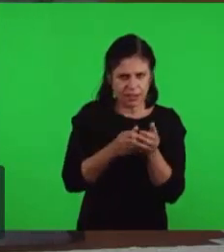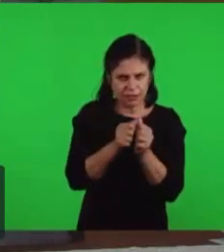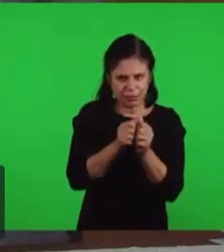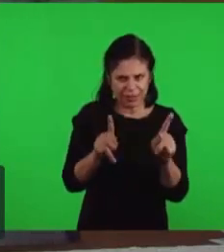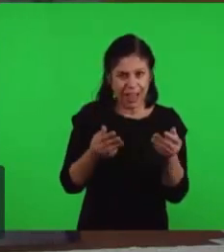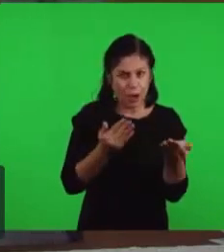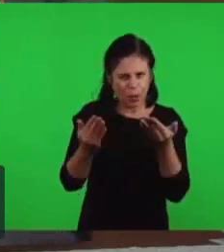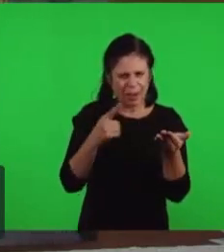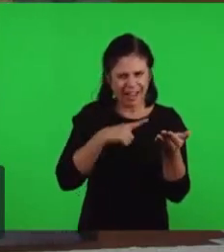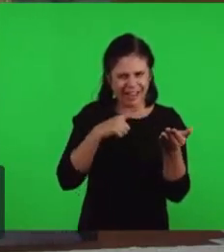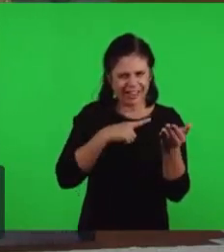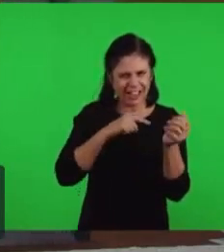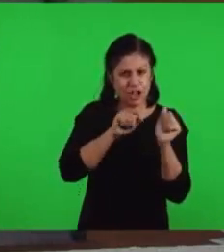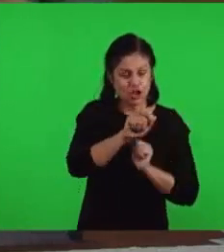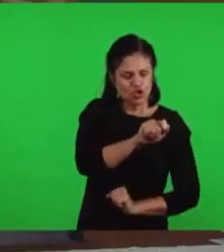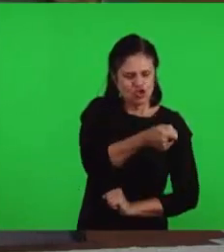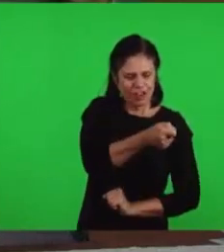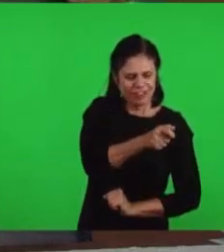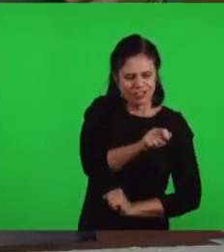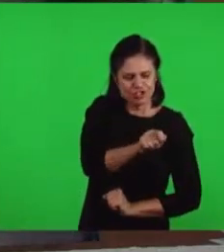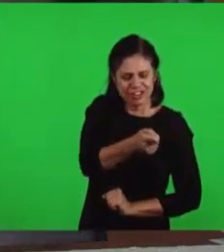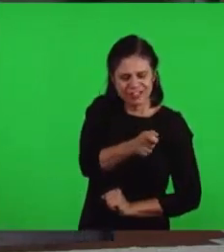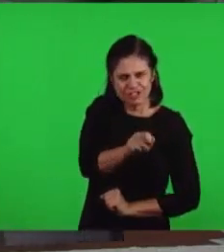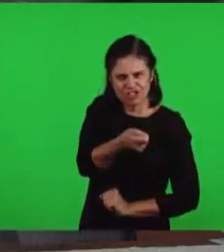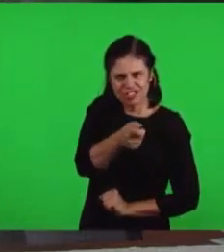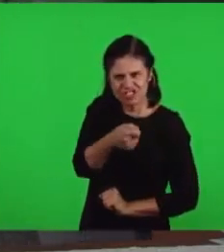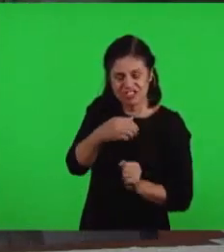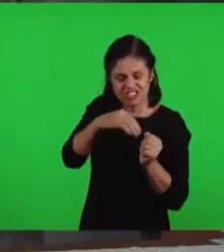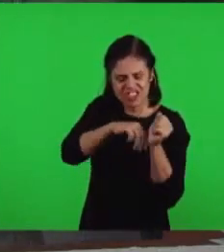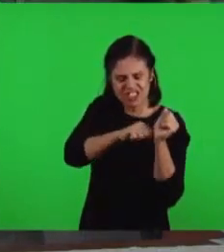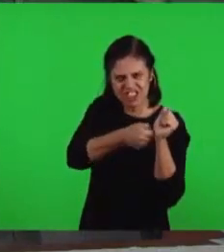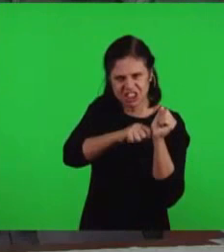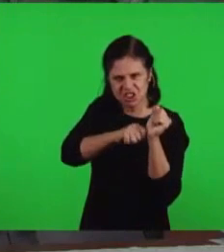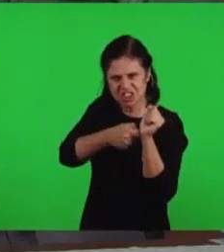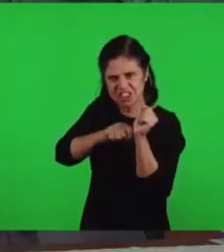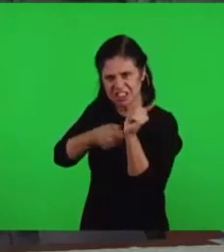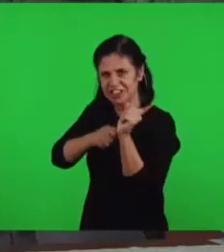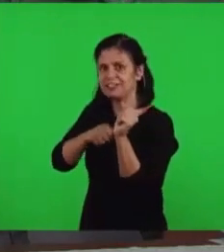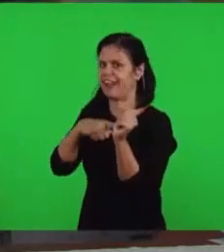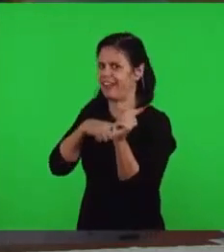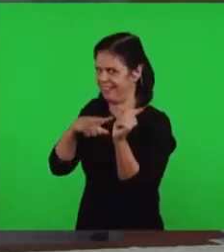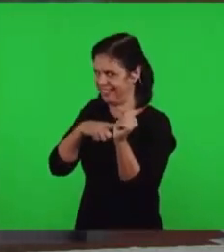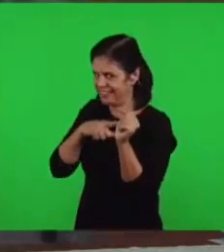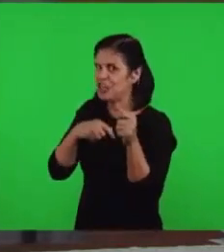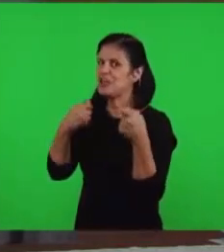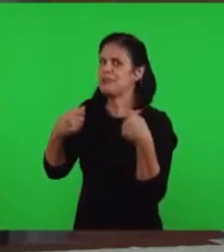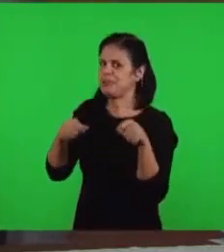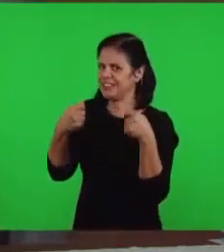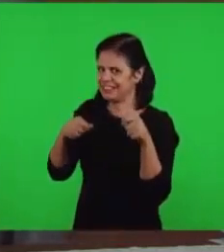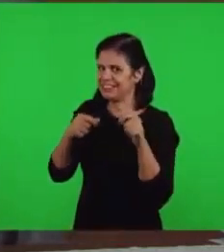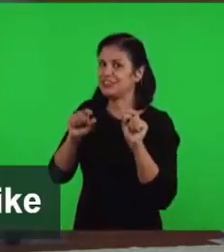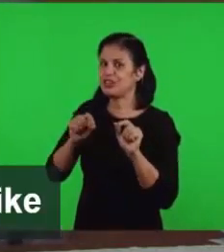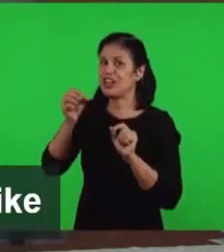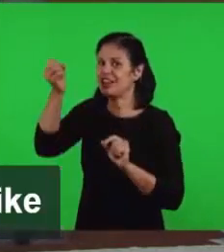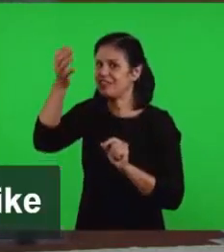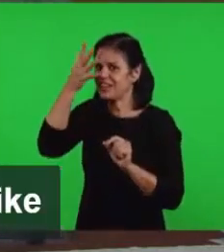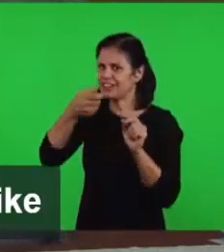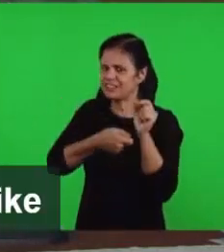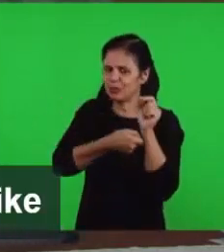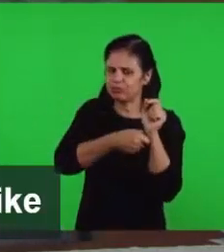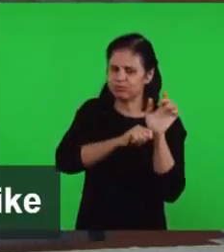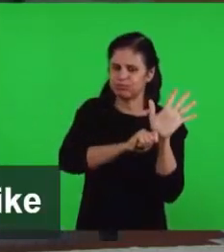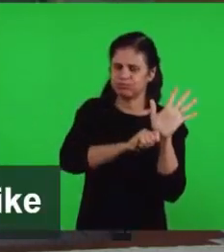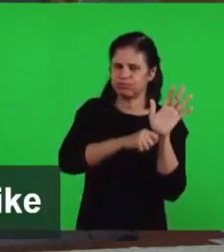Chaves você não entra porque os assuntos não são sequenciais isso eu vou mostrar claramente tirar algumas dúvidas